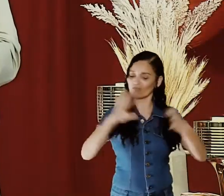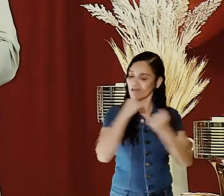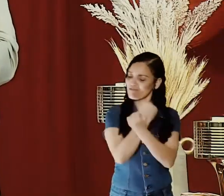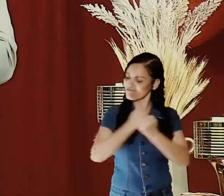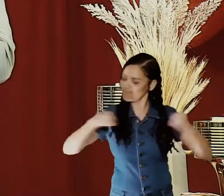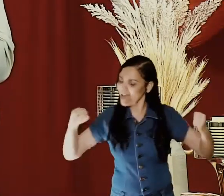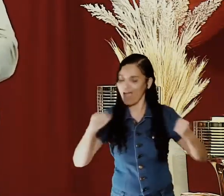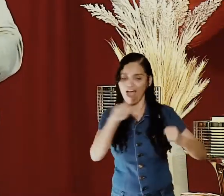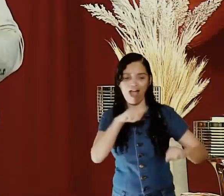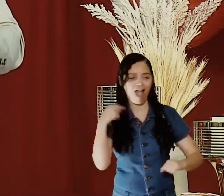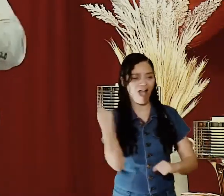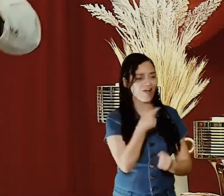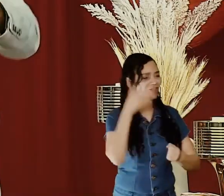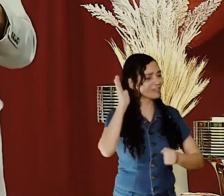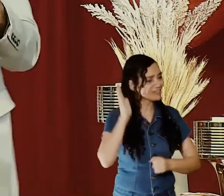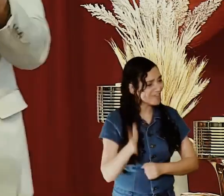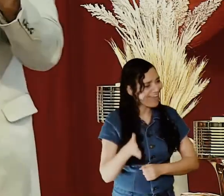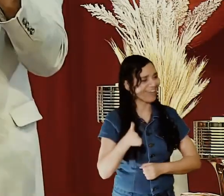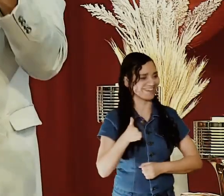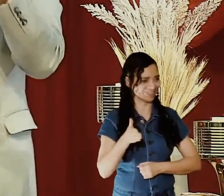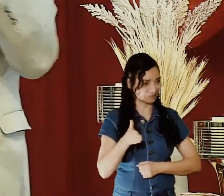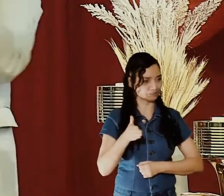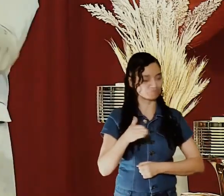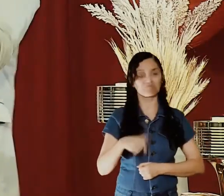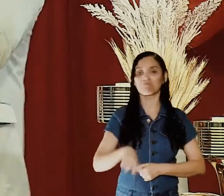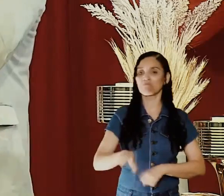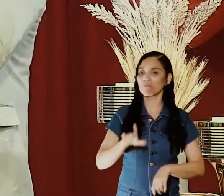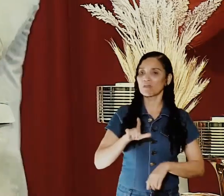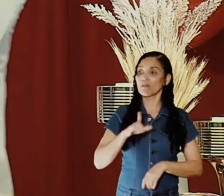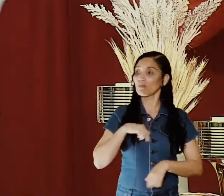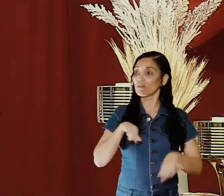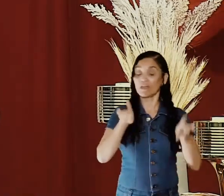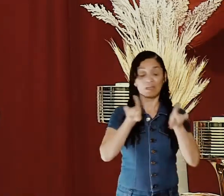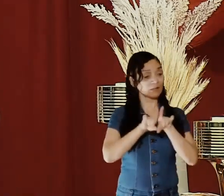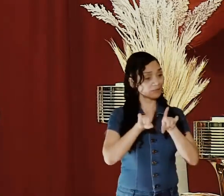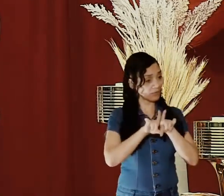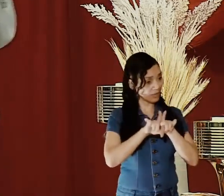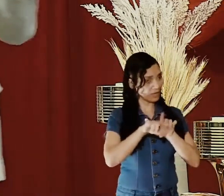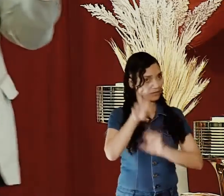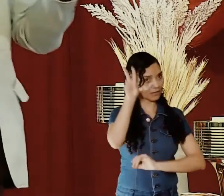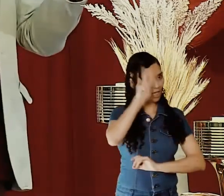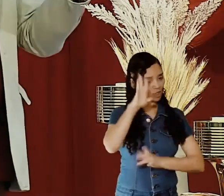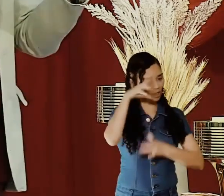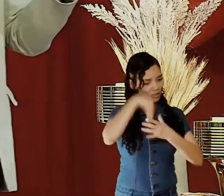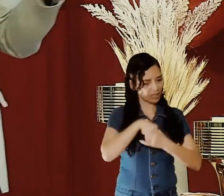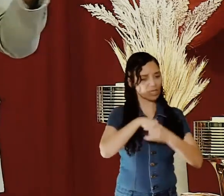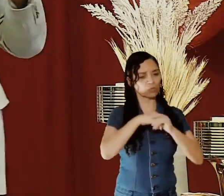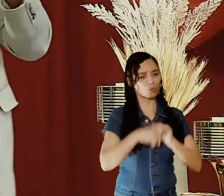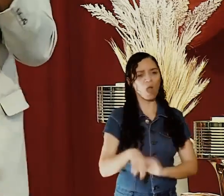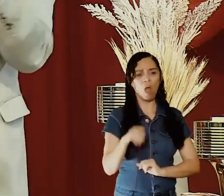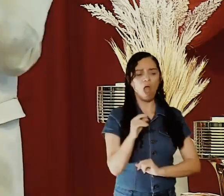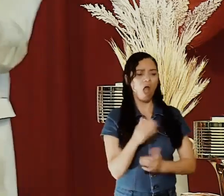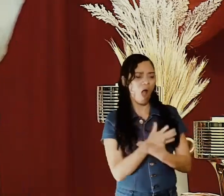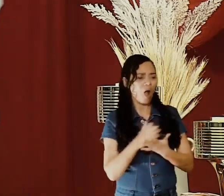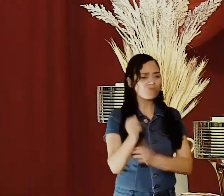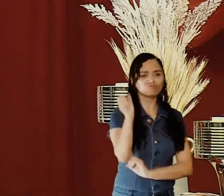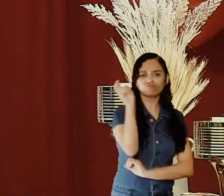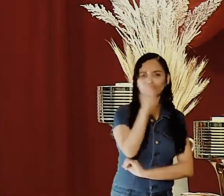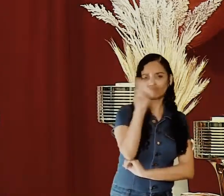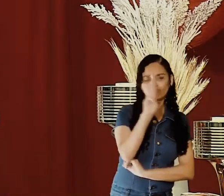nomes que aparecem aqui, né? Nomes que destacam, veja, não apenas características, mas que